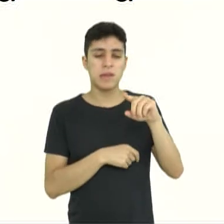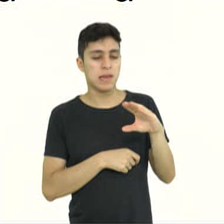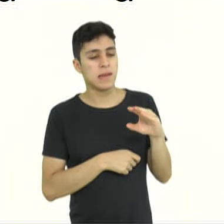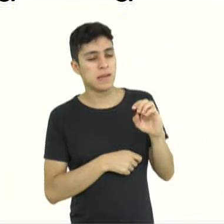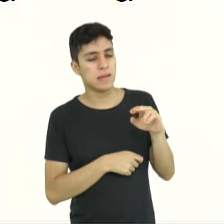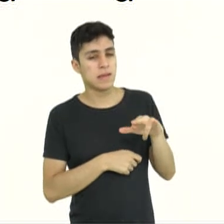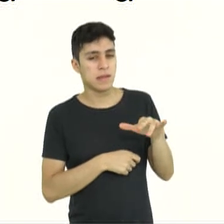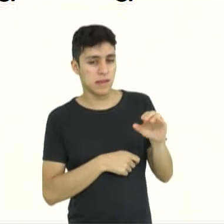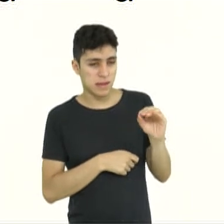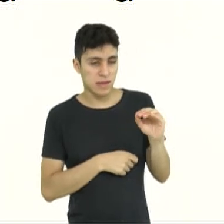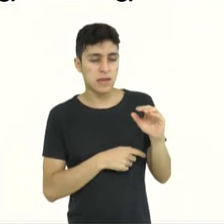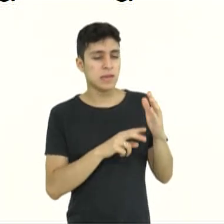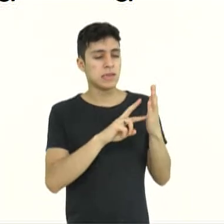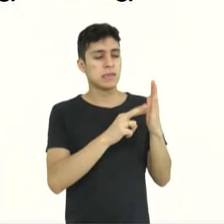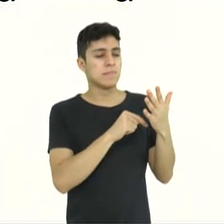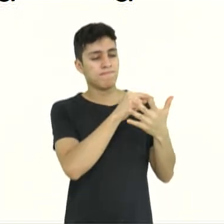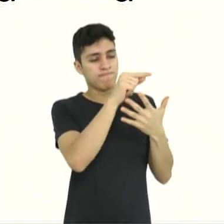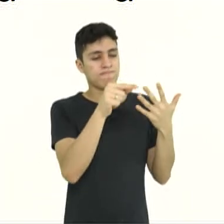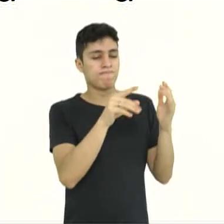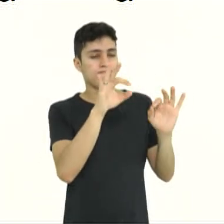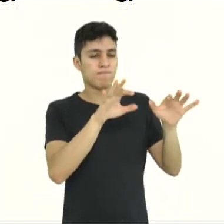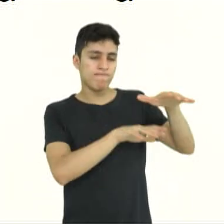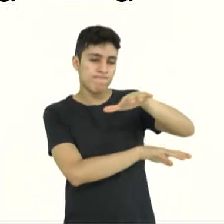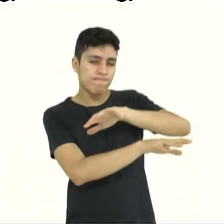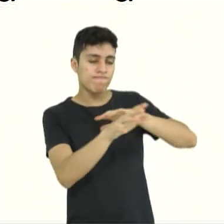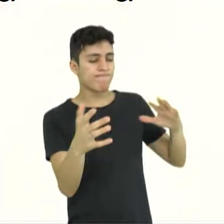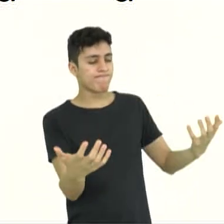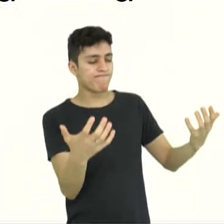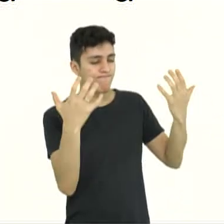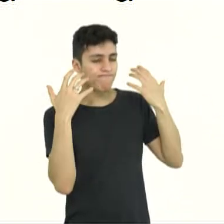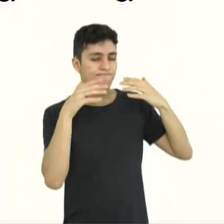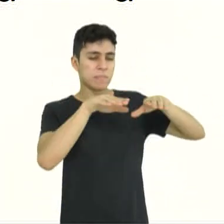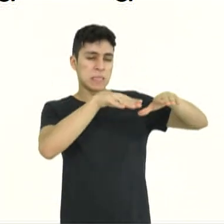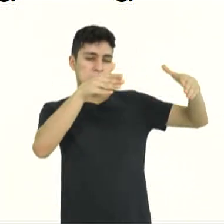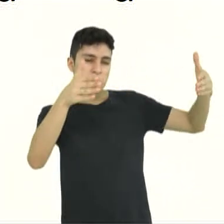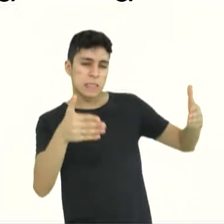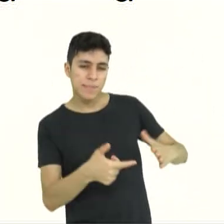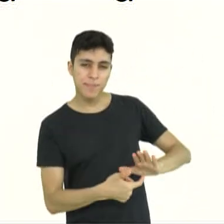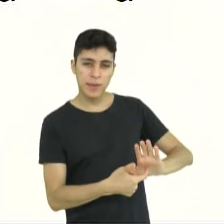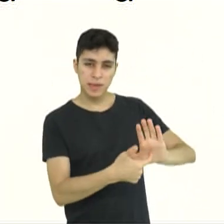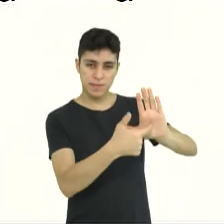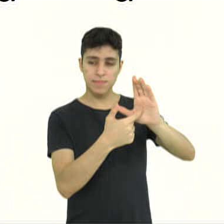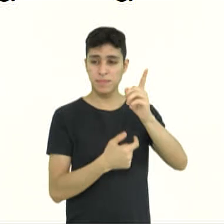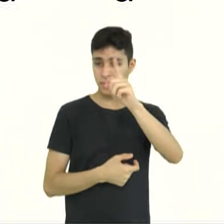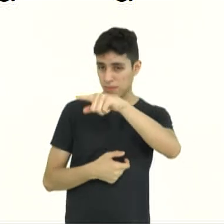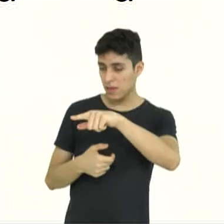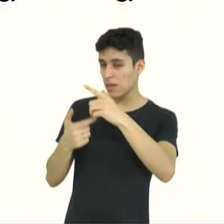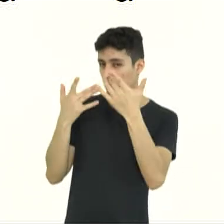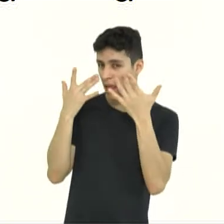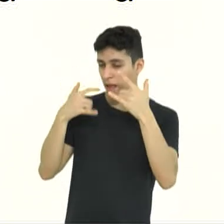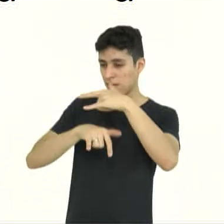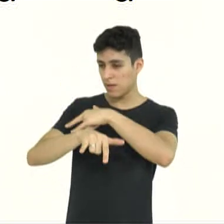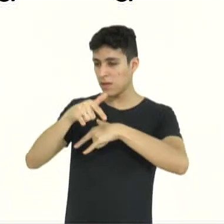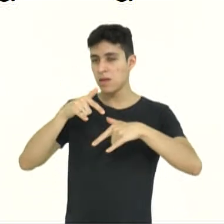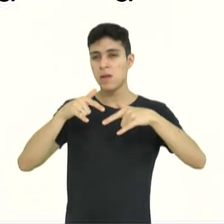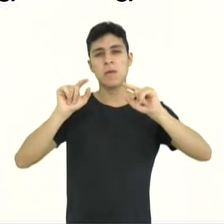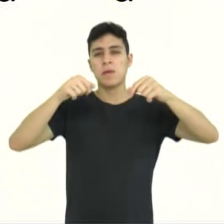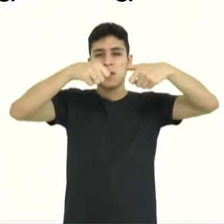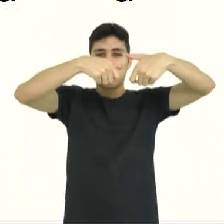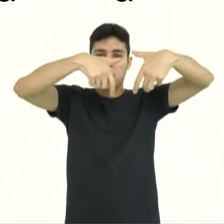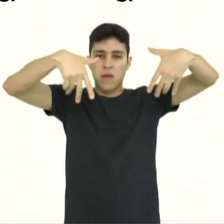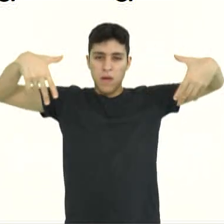um conjunto de elementos que decoram o palco em uma apresentação. No teatro de fantoches, o palco, cortinas, cenários e